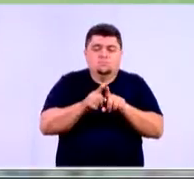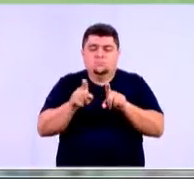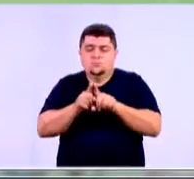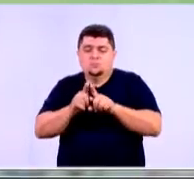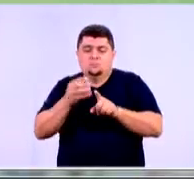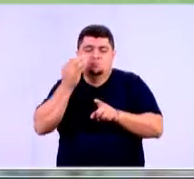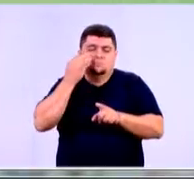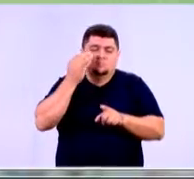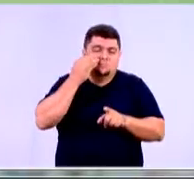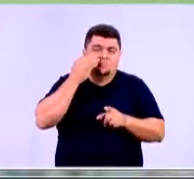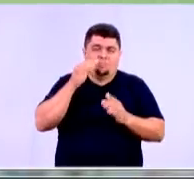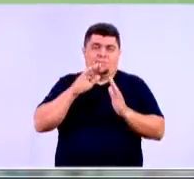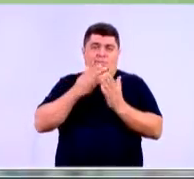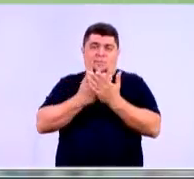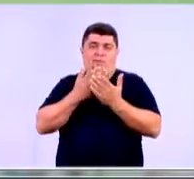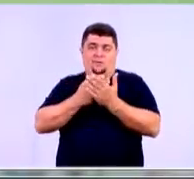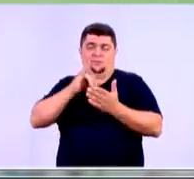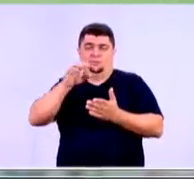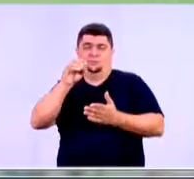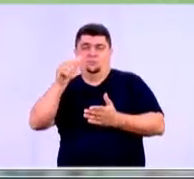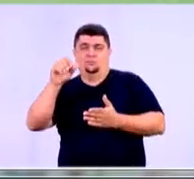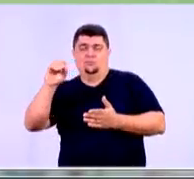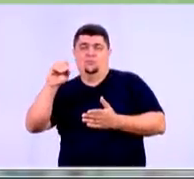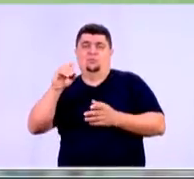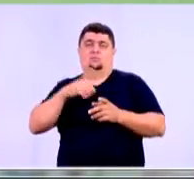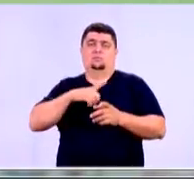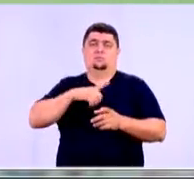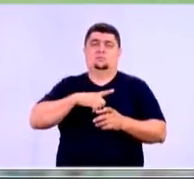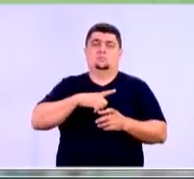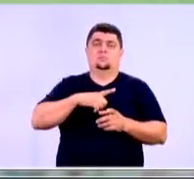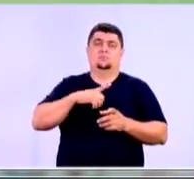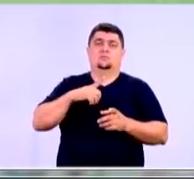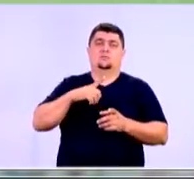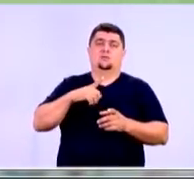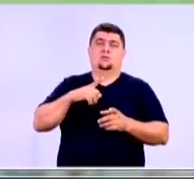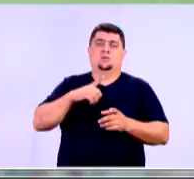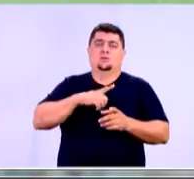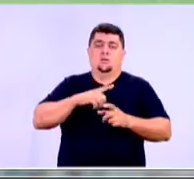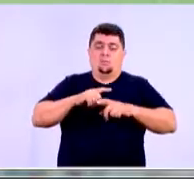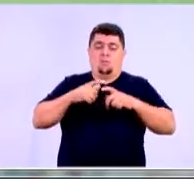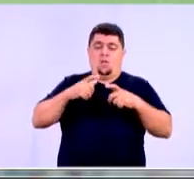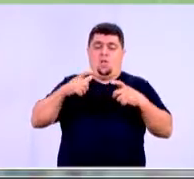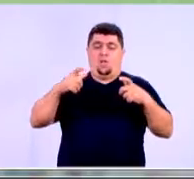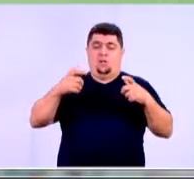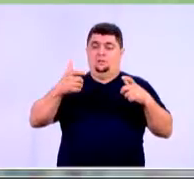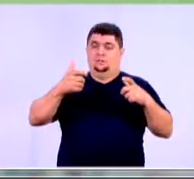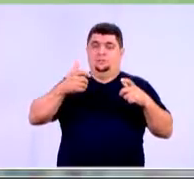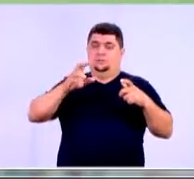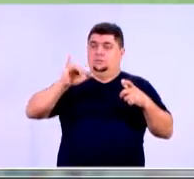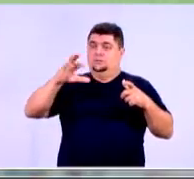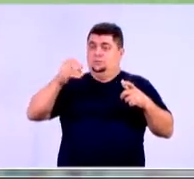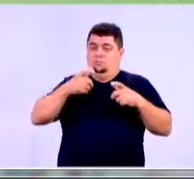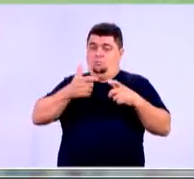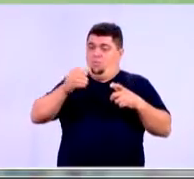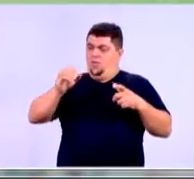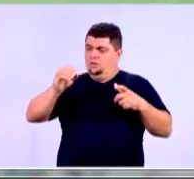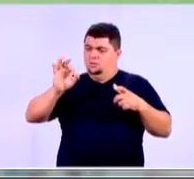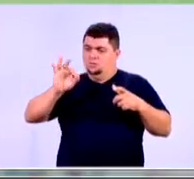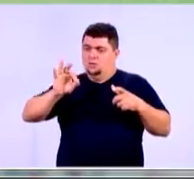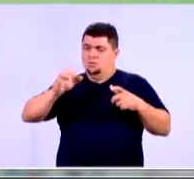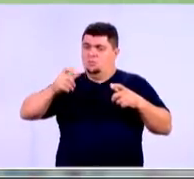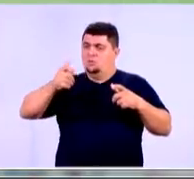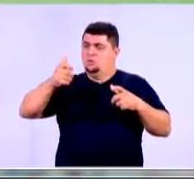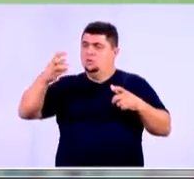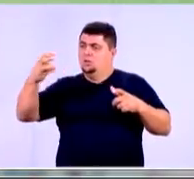no nosso estudo de caso, do Sr. João, nosso estudo, a gente falou que está aumentando, né? No começo estava 10% a inadimplência, foi